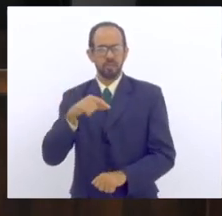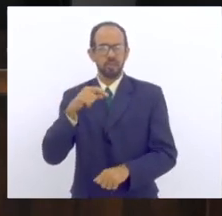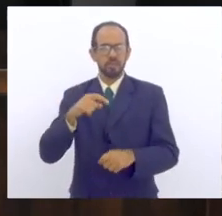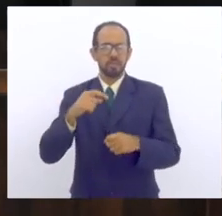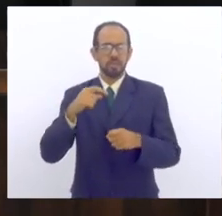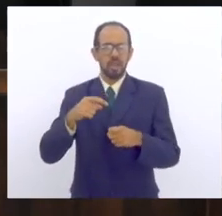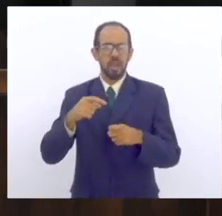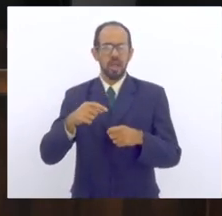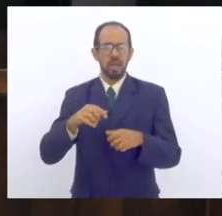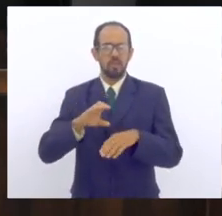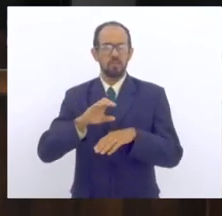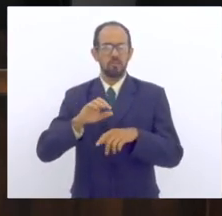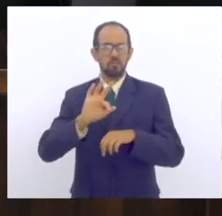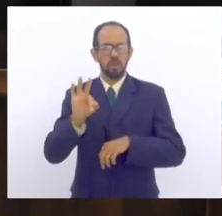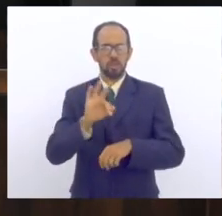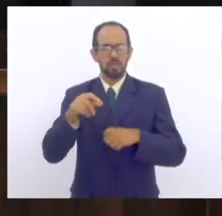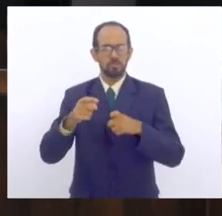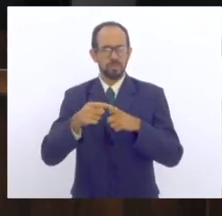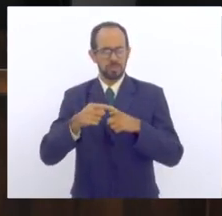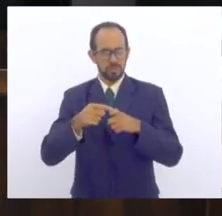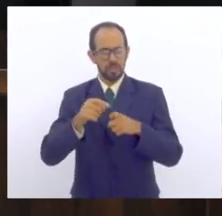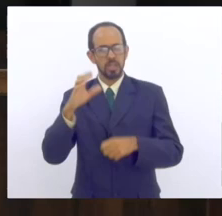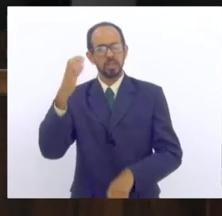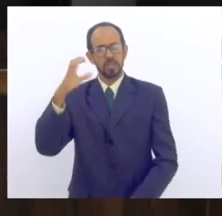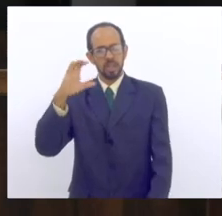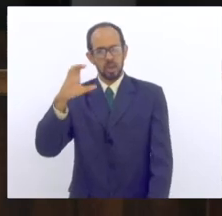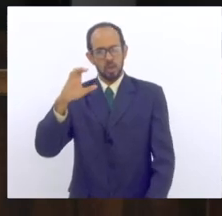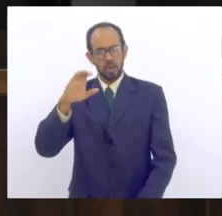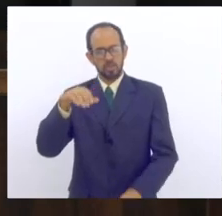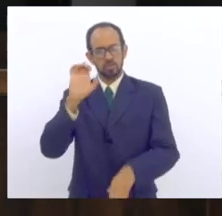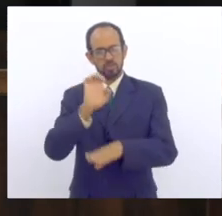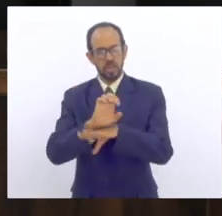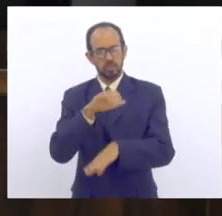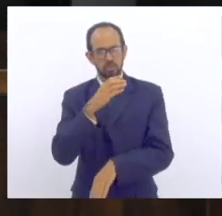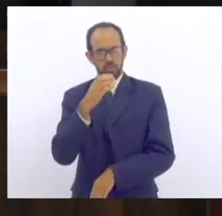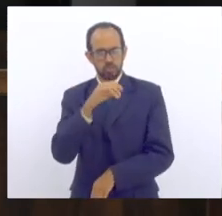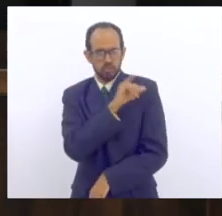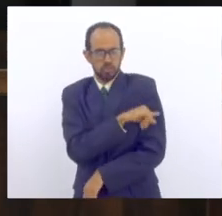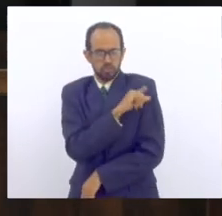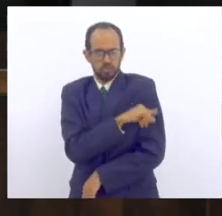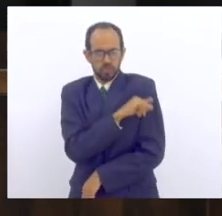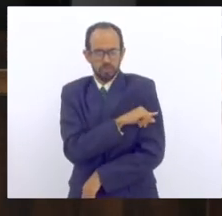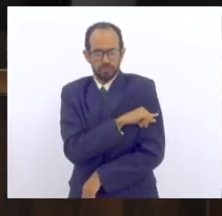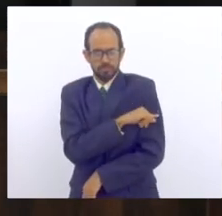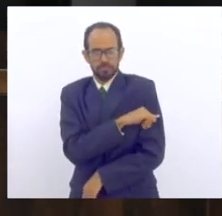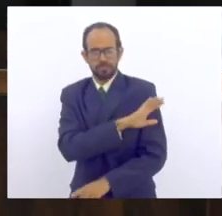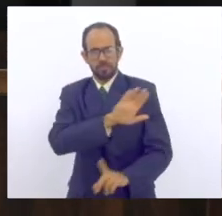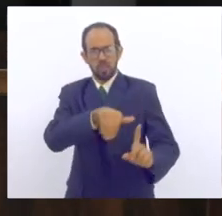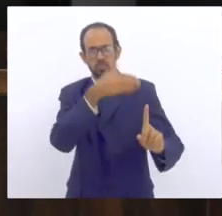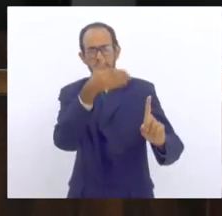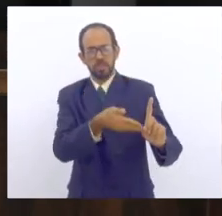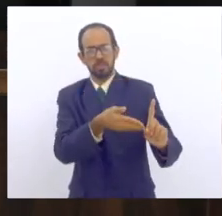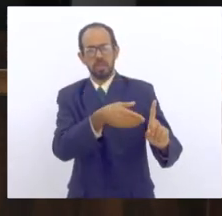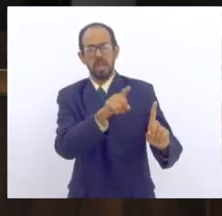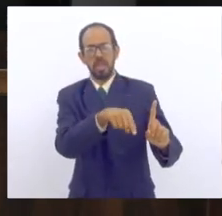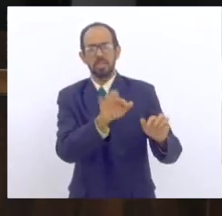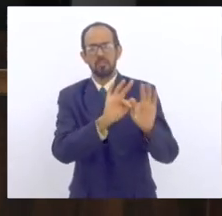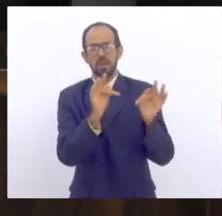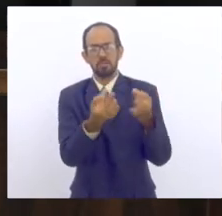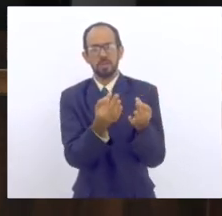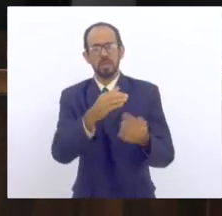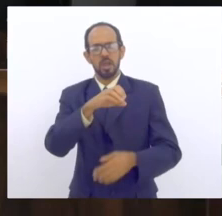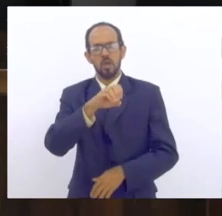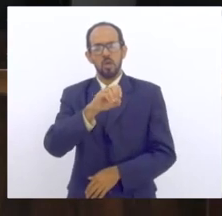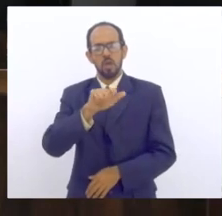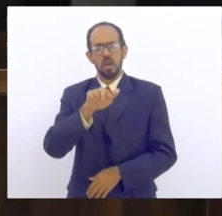em Niterói no estado do Rio de Janeiro Nossa homenageado pertence a tradicional família Oliveira granjense